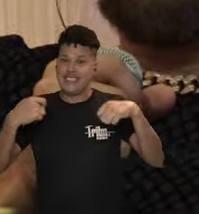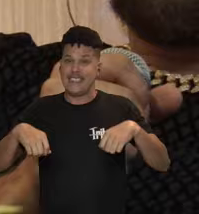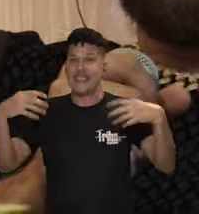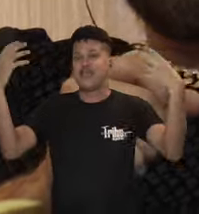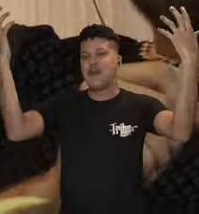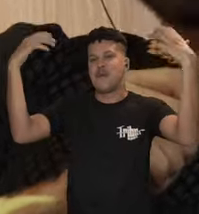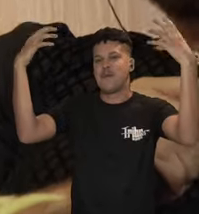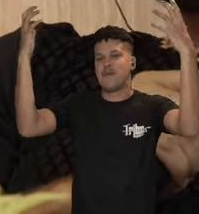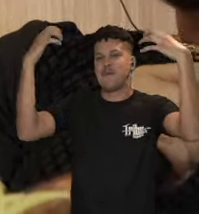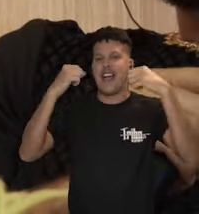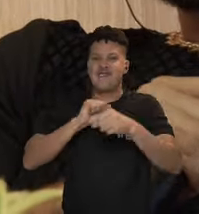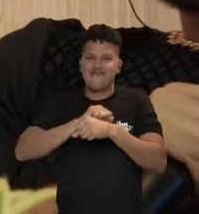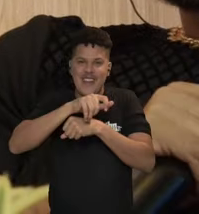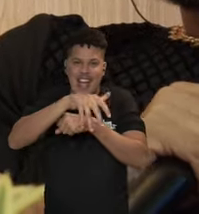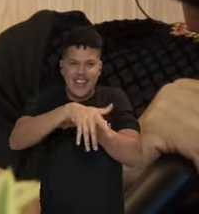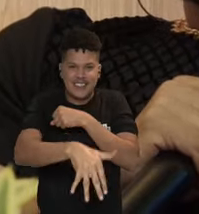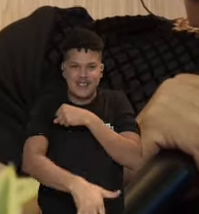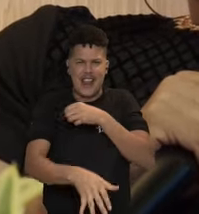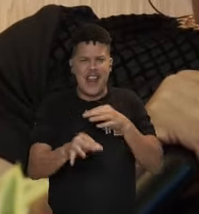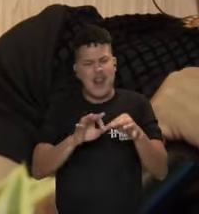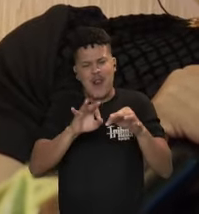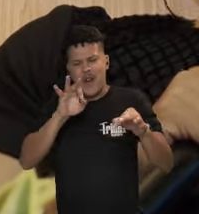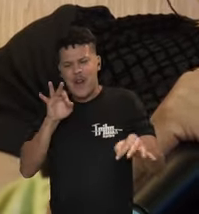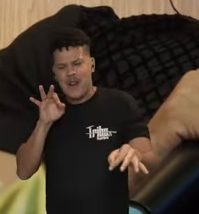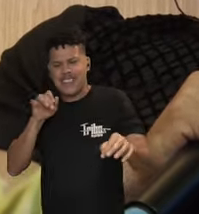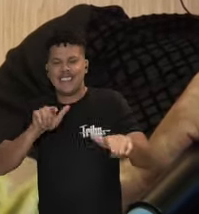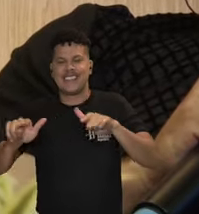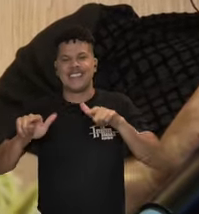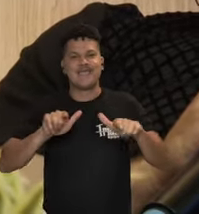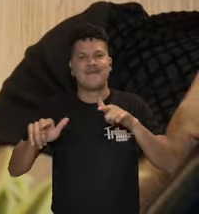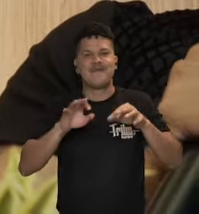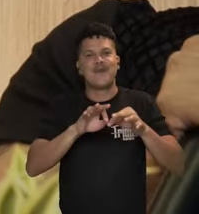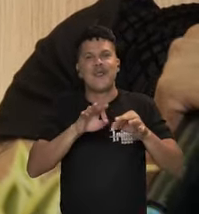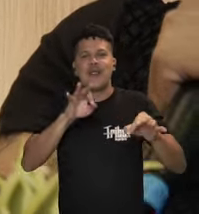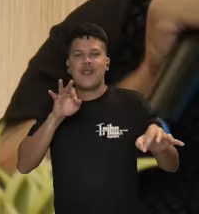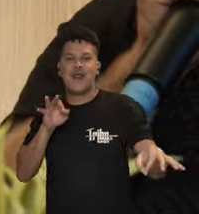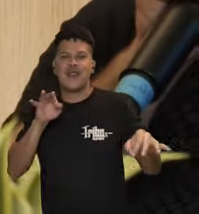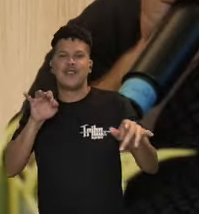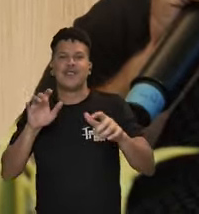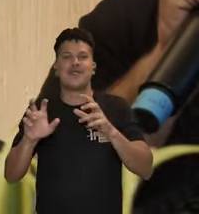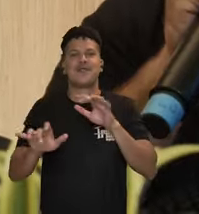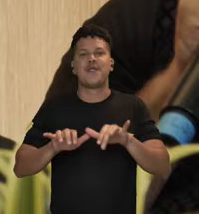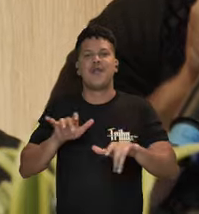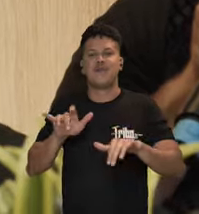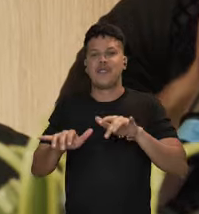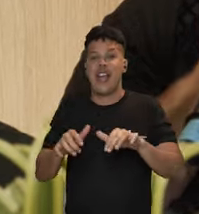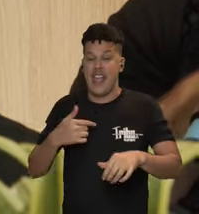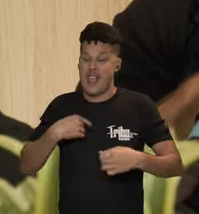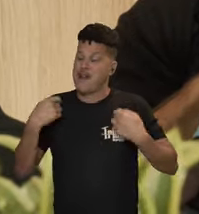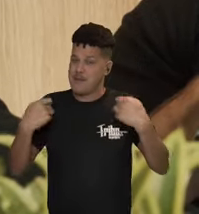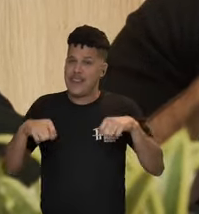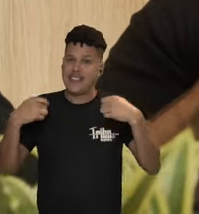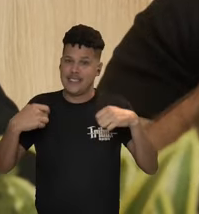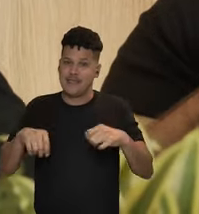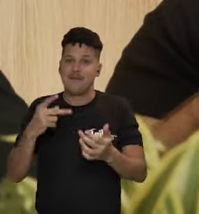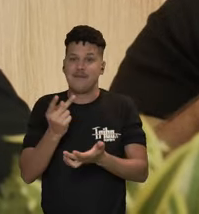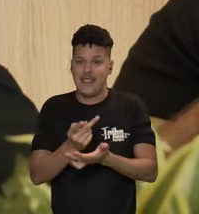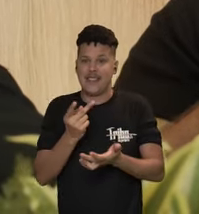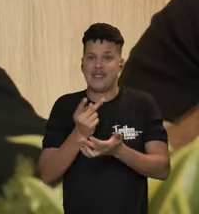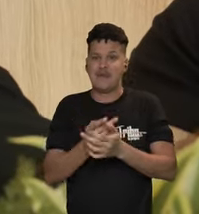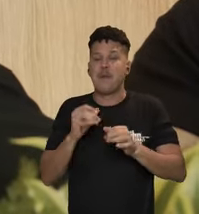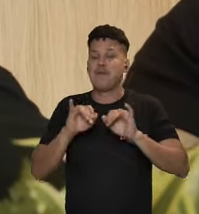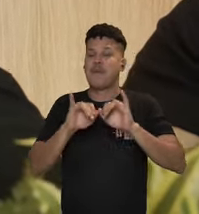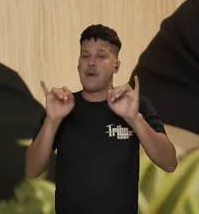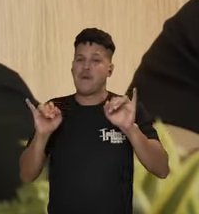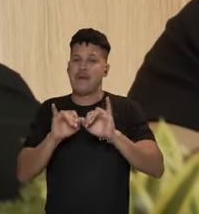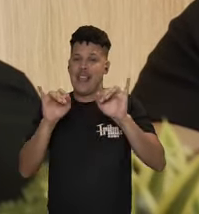cachoeira. Ficar longe da guerra e do computador. Acho que eu preciso mesmo é ficar de